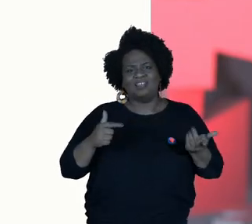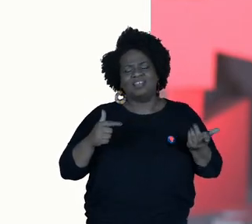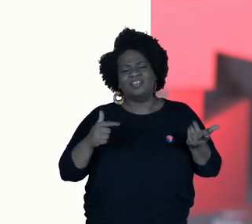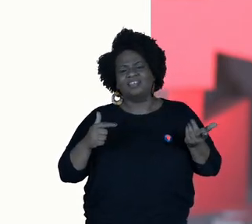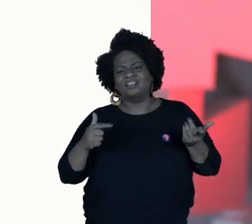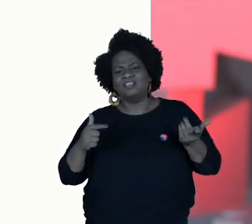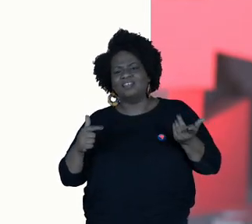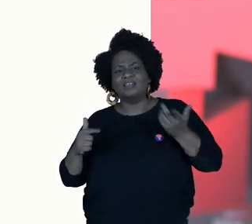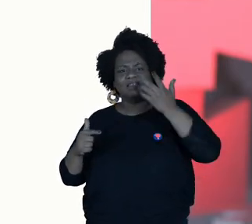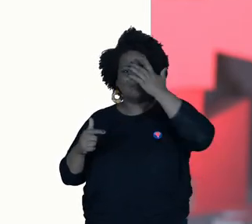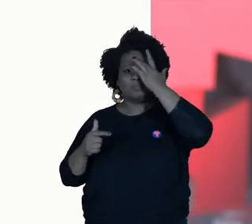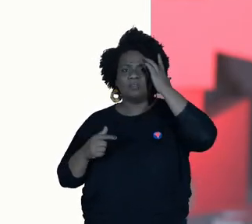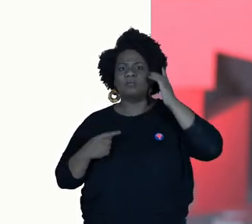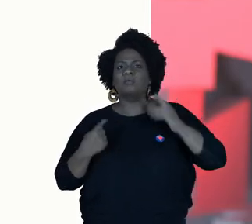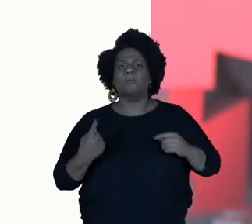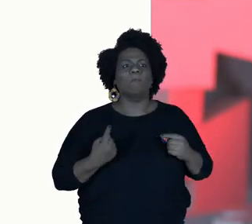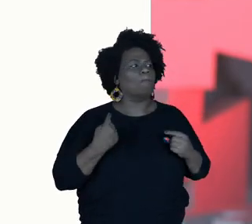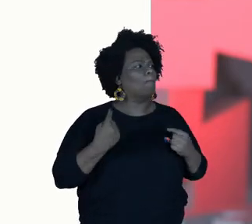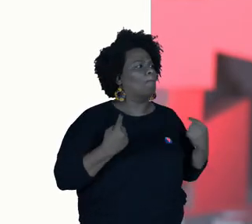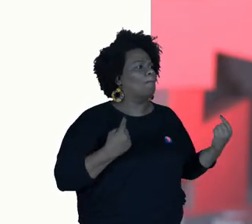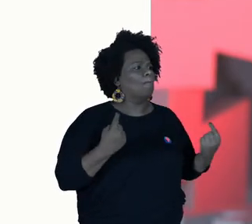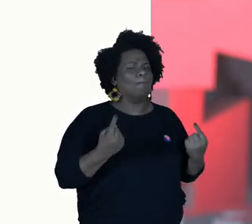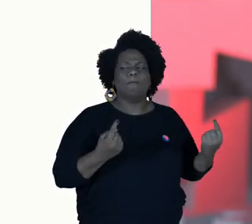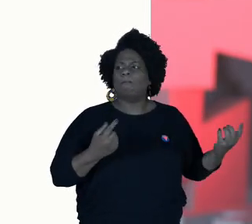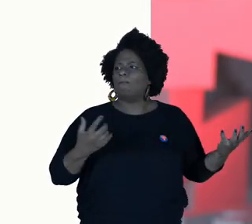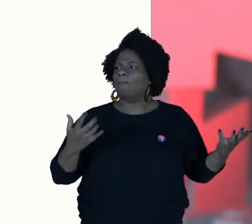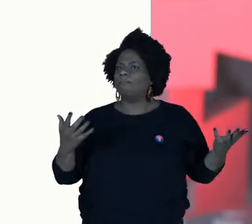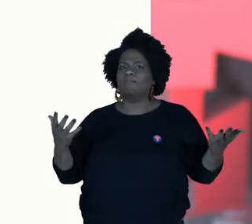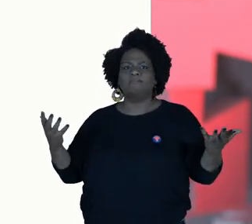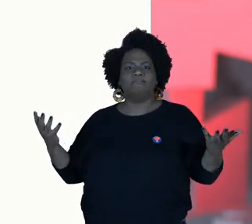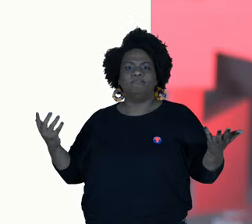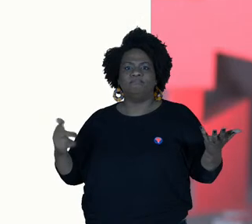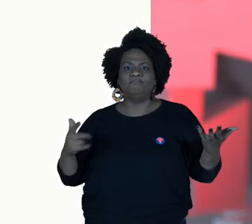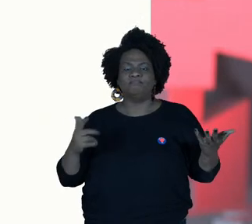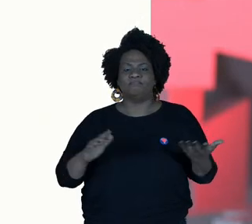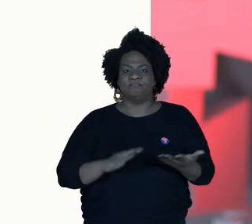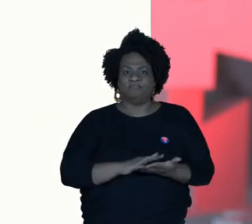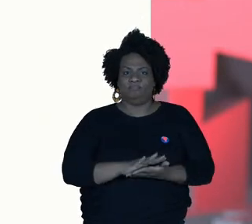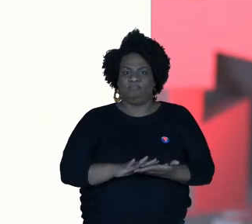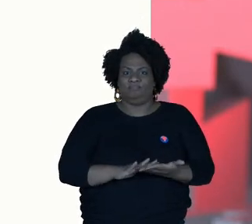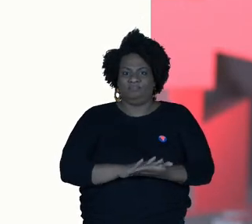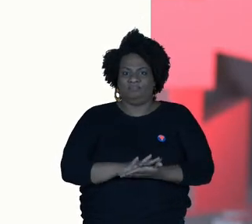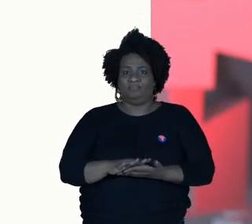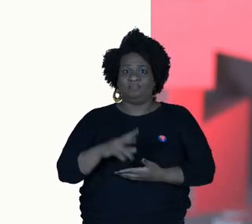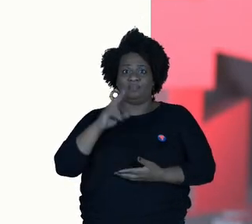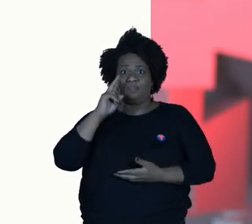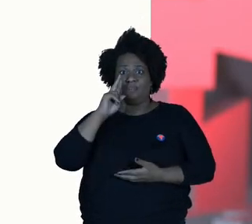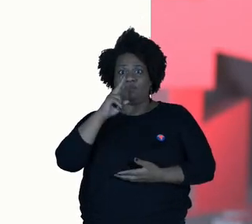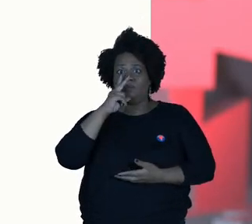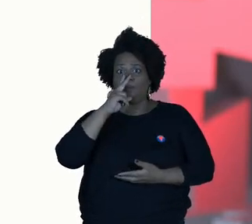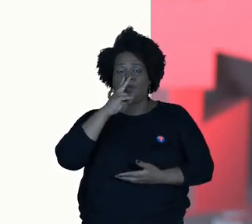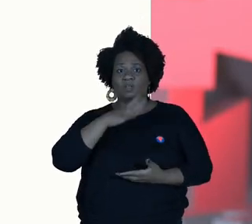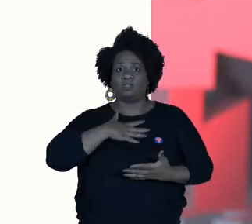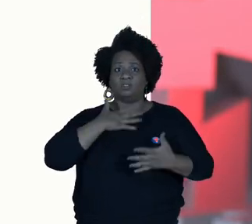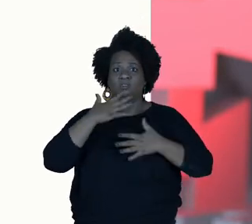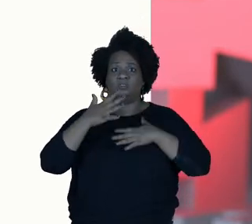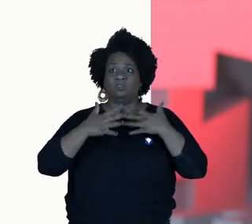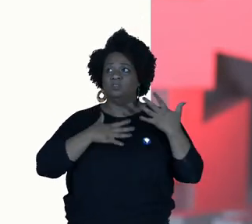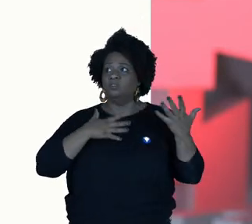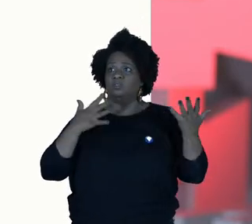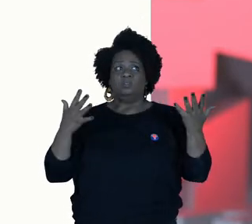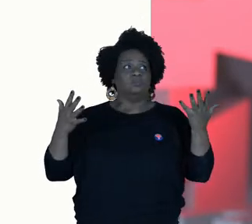que ilhadas, né? E são, eu vejo assim, eu vejo como sufocadas por uma paisagem